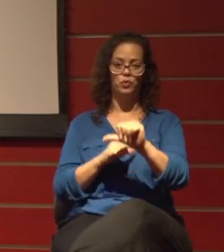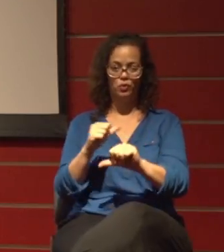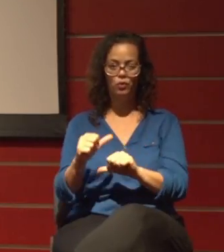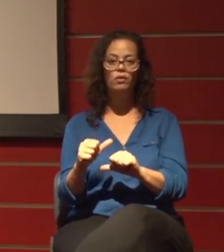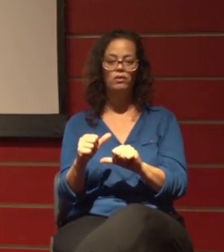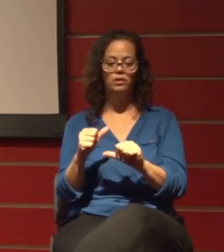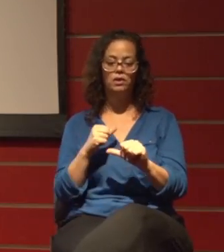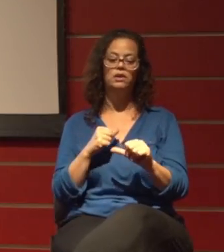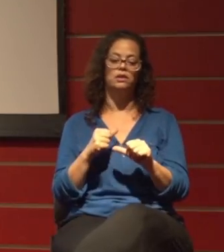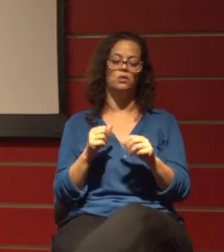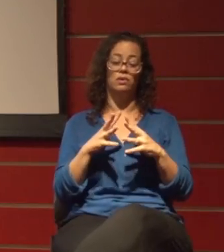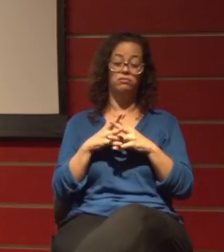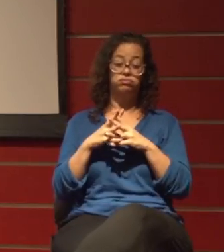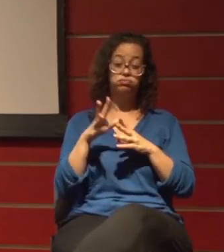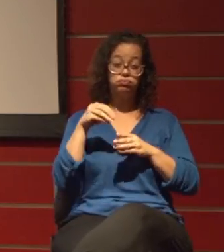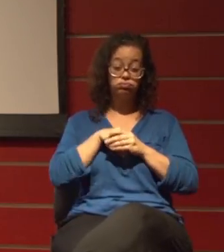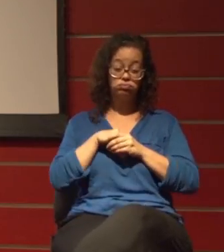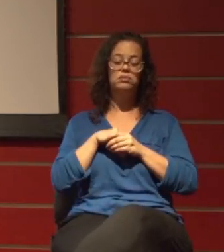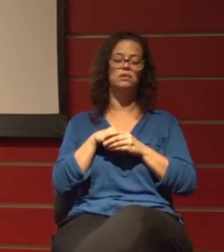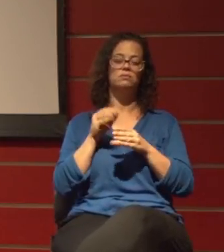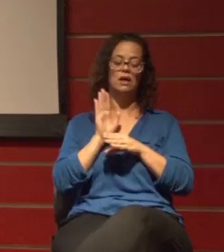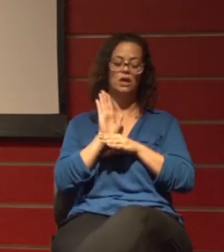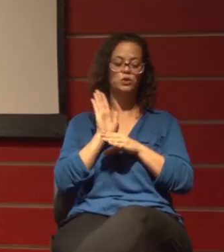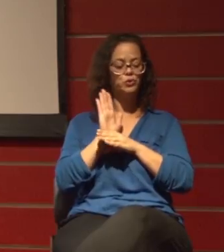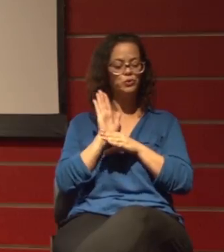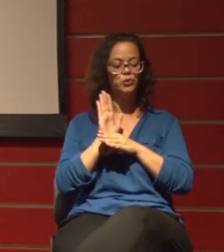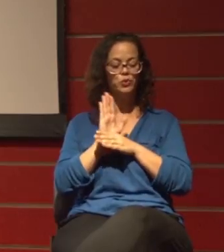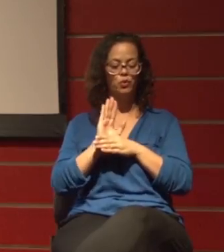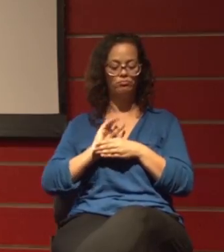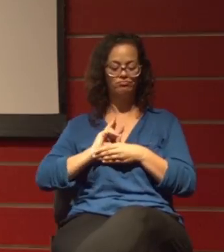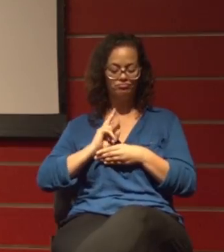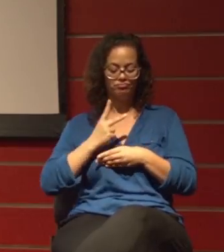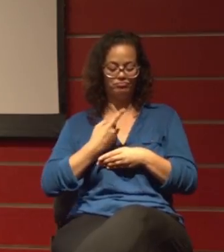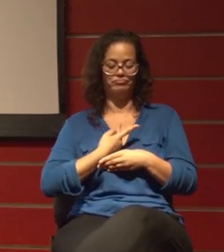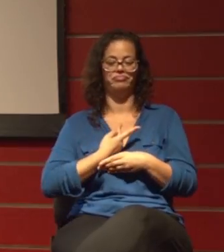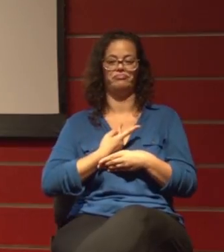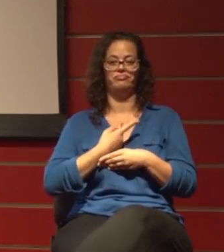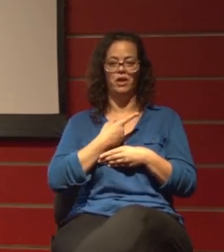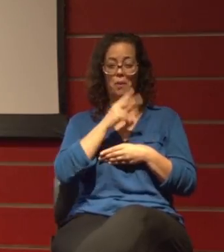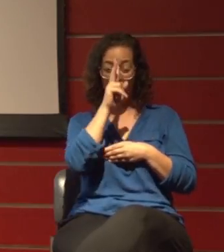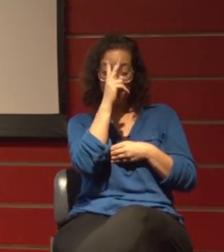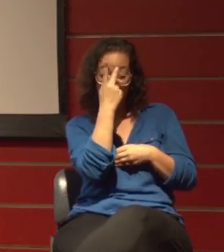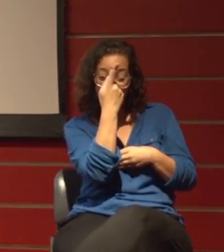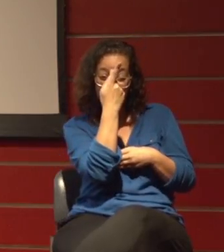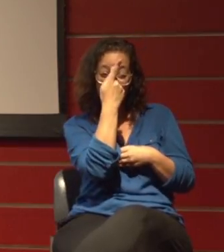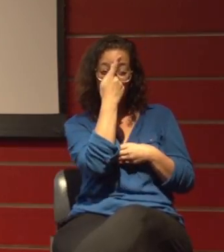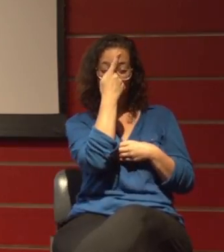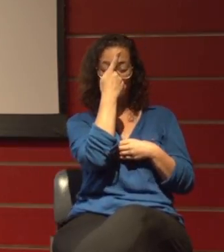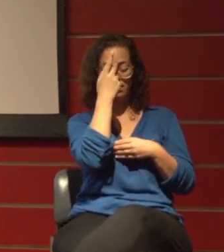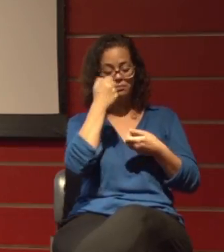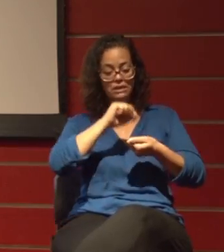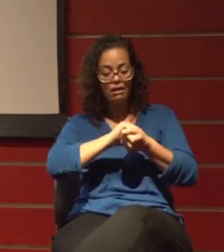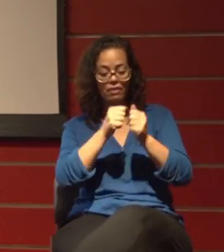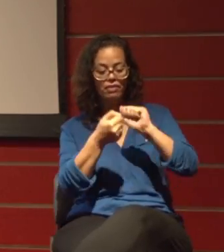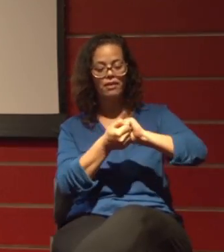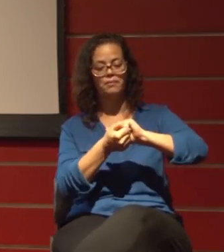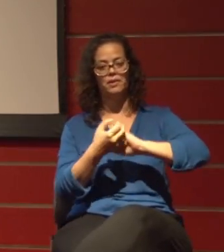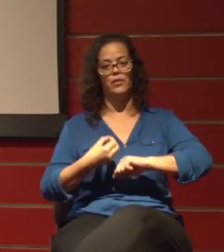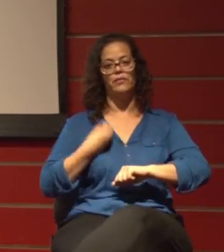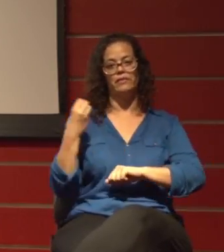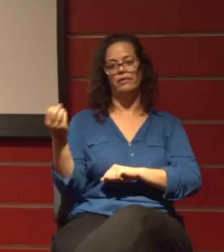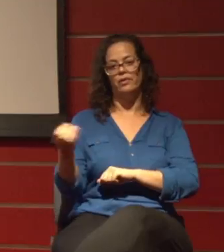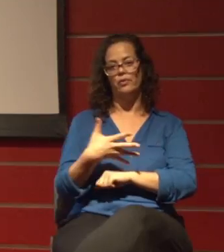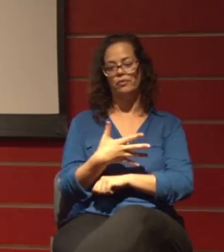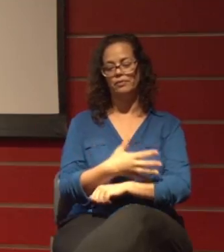que algo mudasse de uma maneira que internamente ela vai ter que que mudar também para se adaptar né